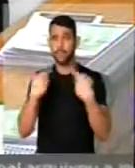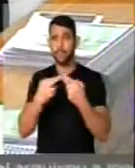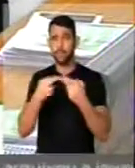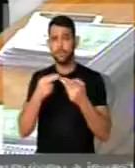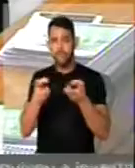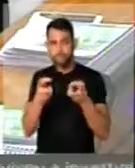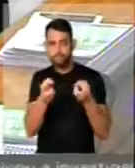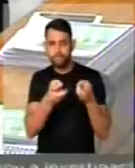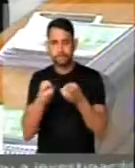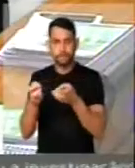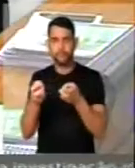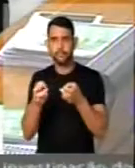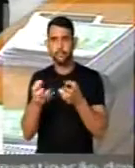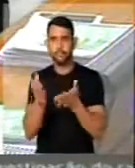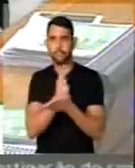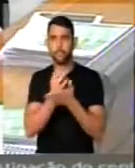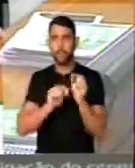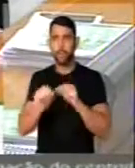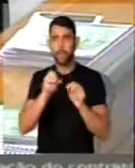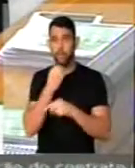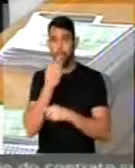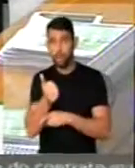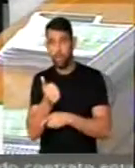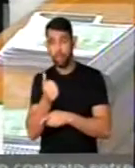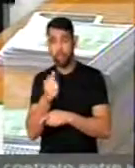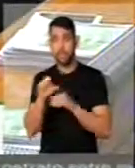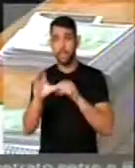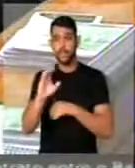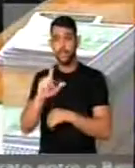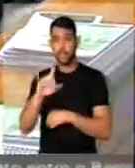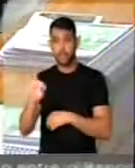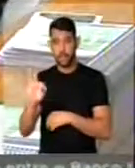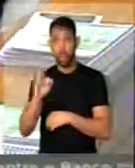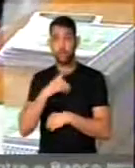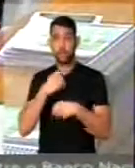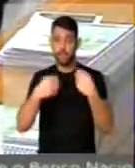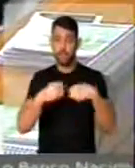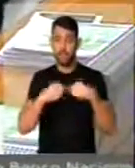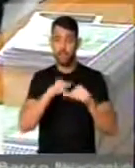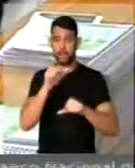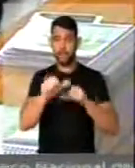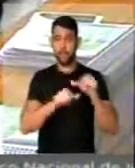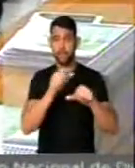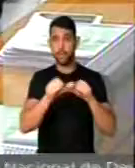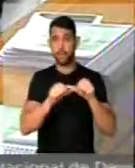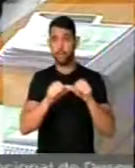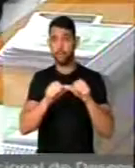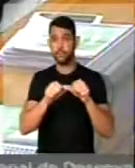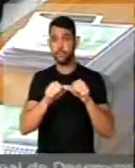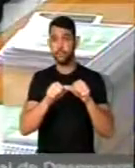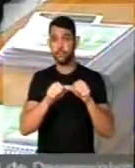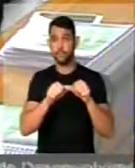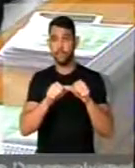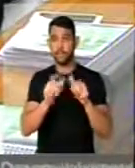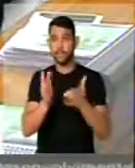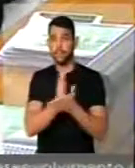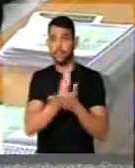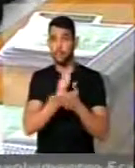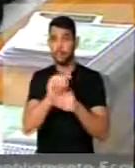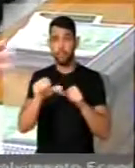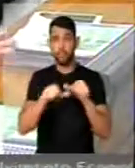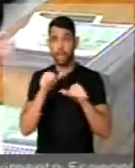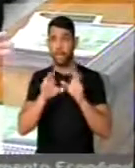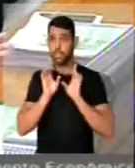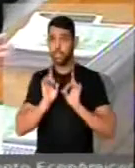um diagnóstico, do que era bom na CLT e do que precisava ser modernizado, sem mexer